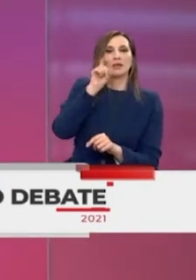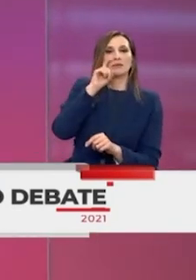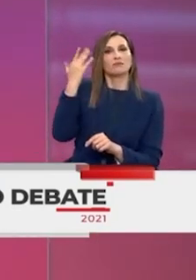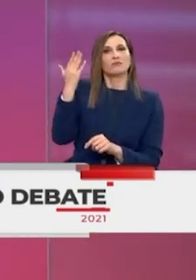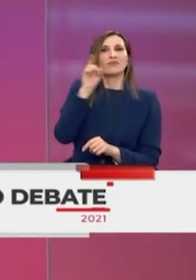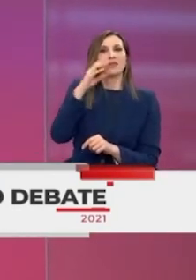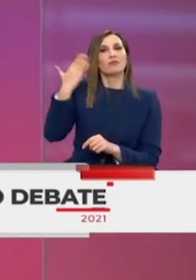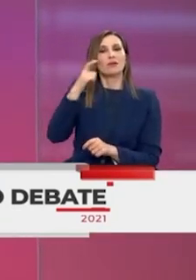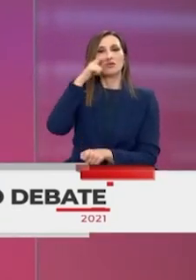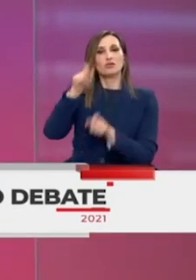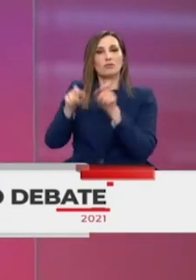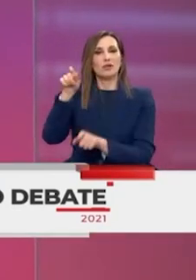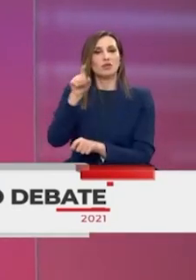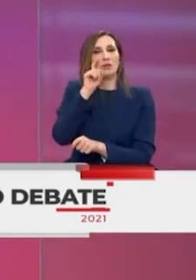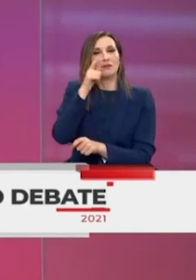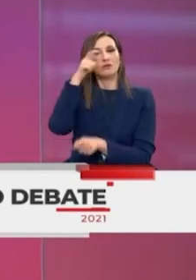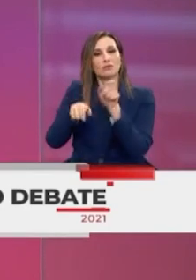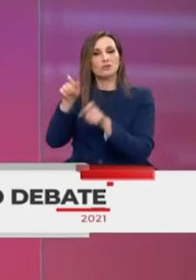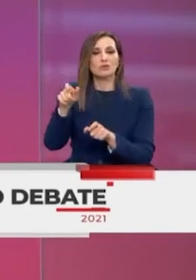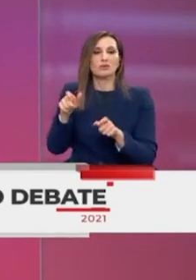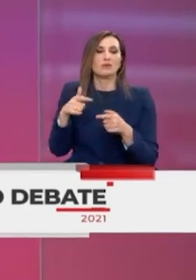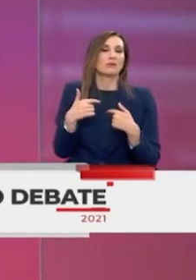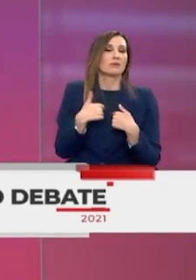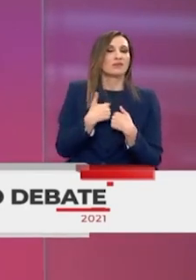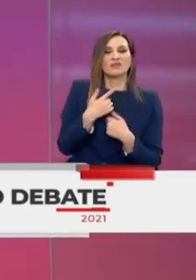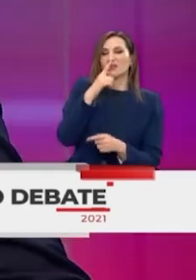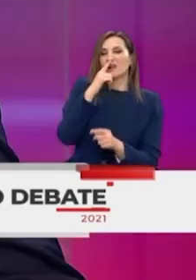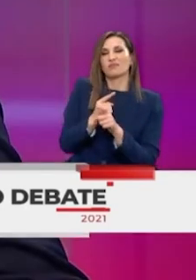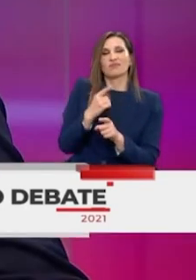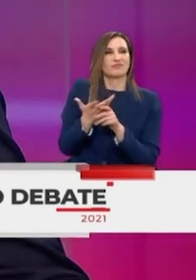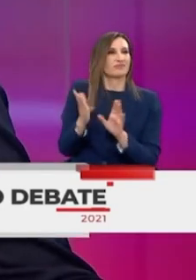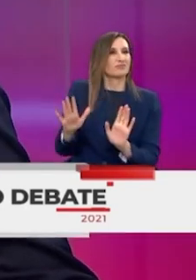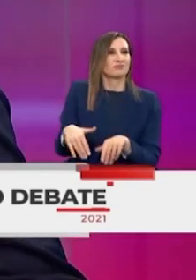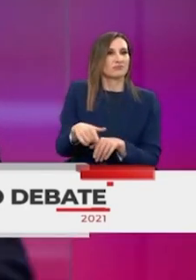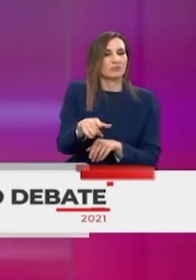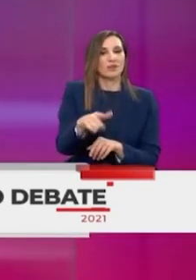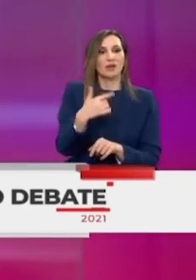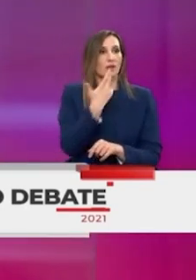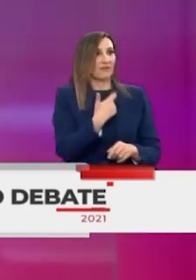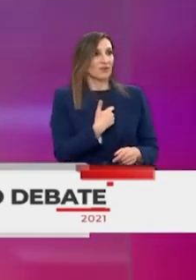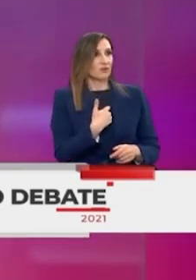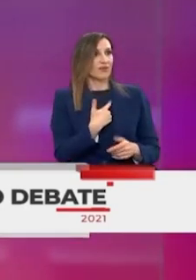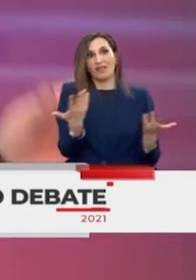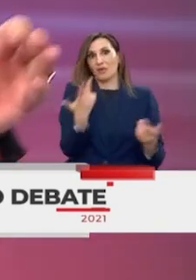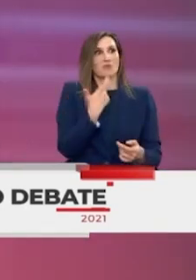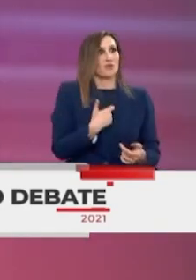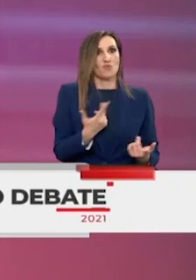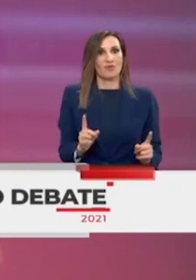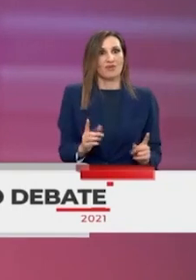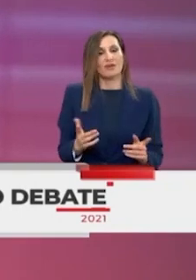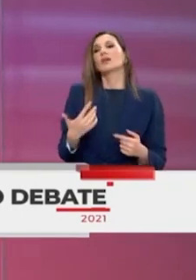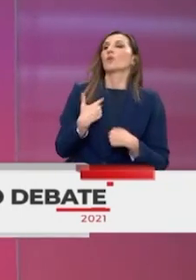direitos de cidadãos, e de facto não tenho. Ou seja, não vais responder. É isso, a minha resposta está dada.